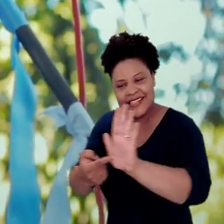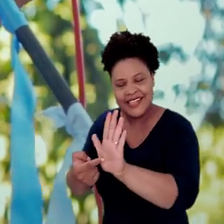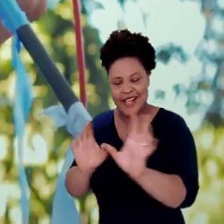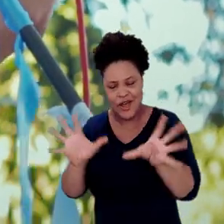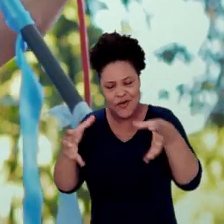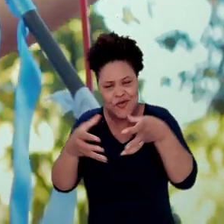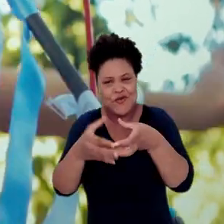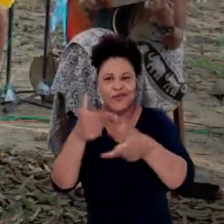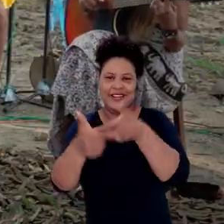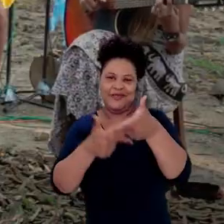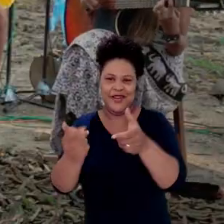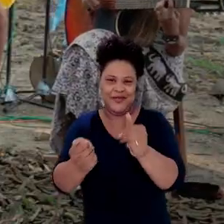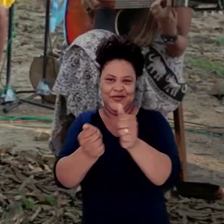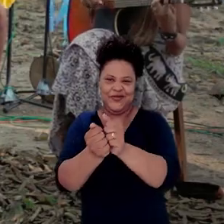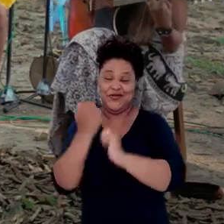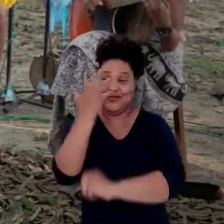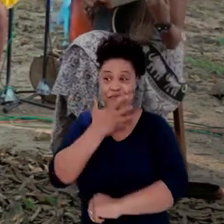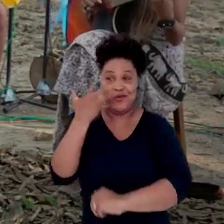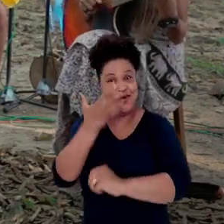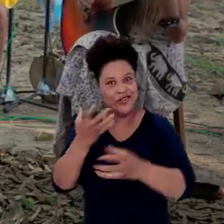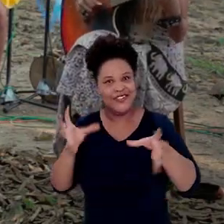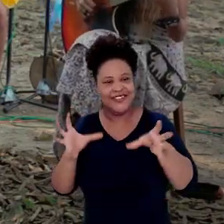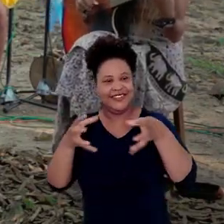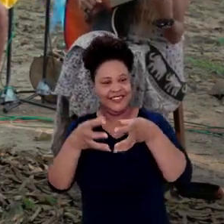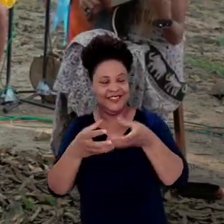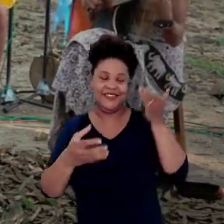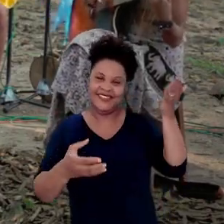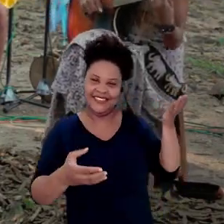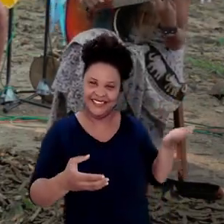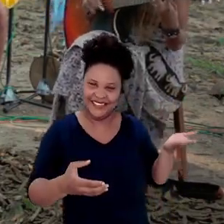gostaria de apresentar para vocês agora os meus companheiros de trabalho.